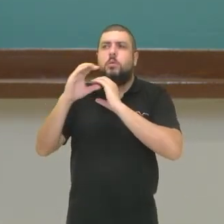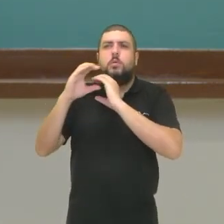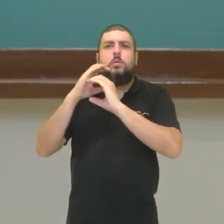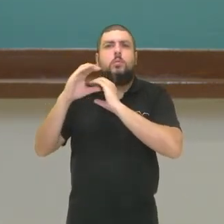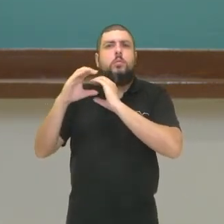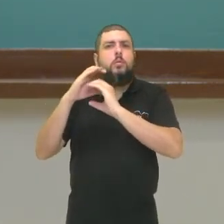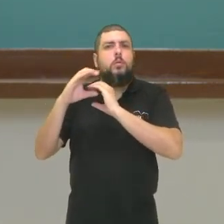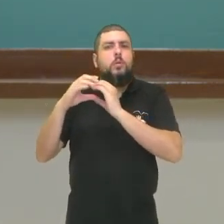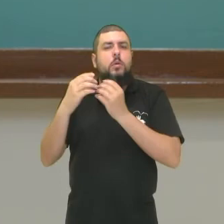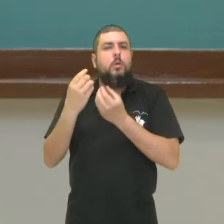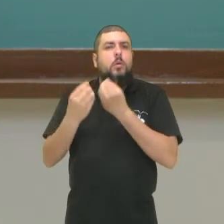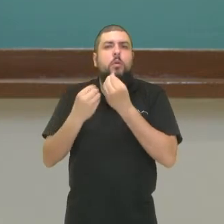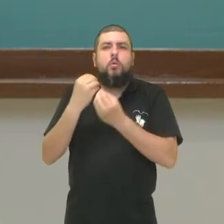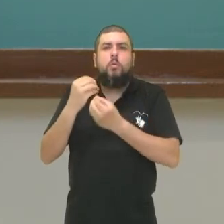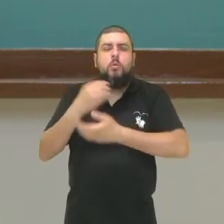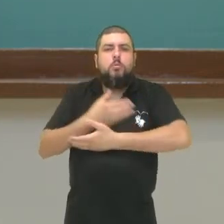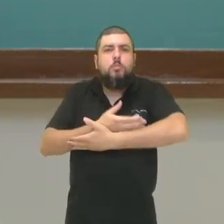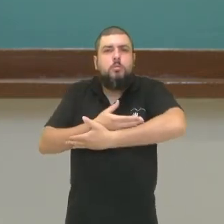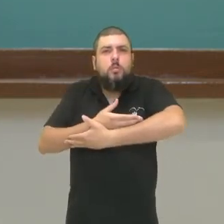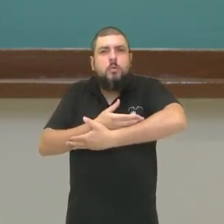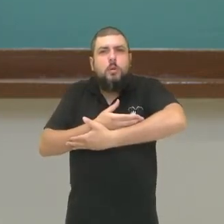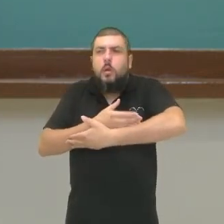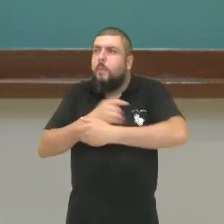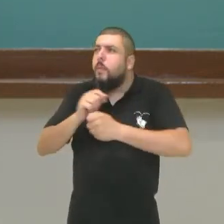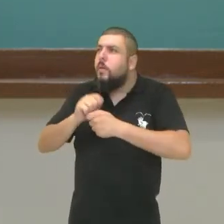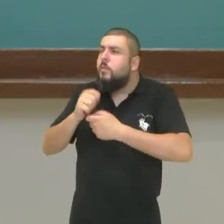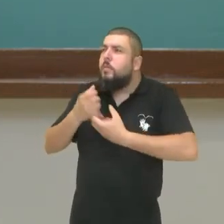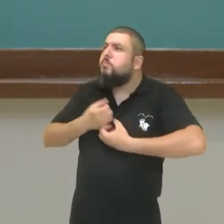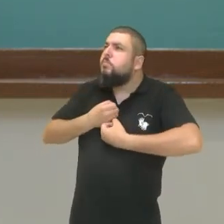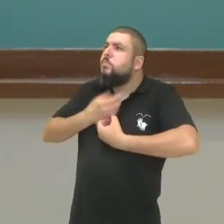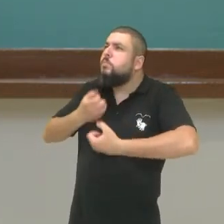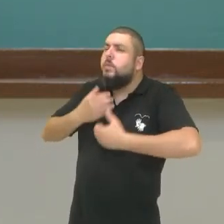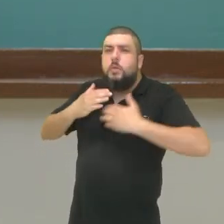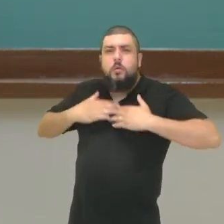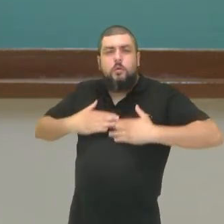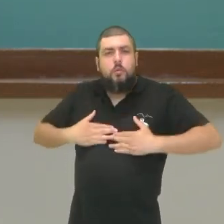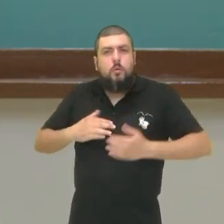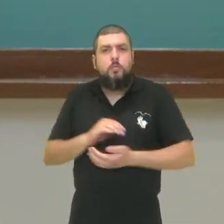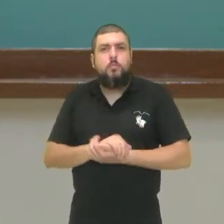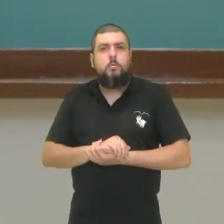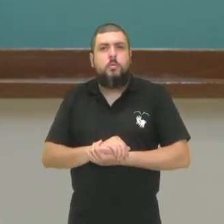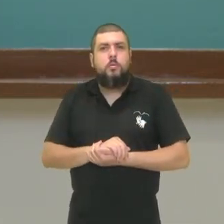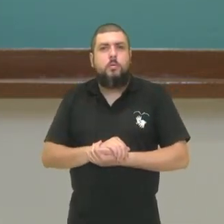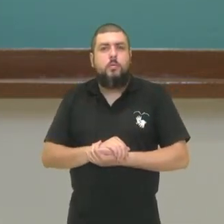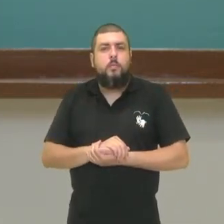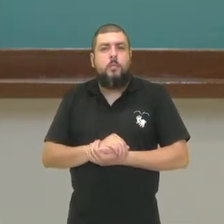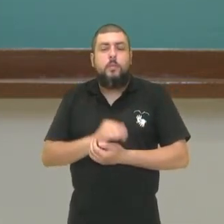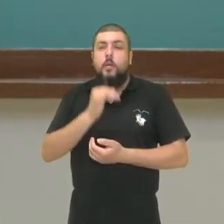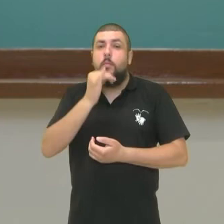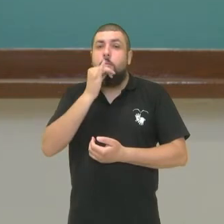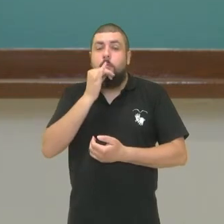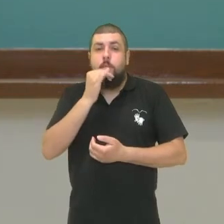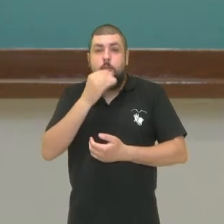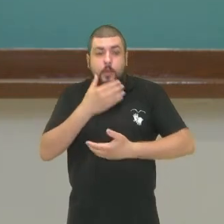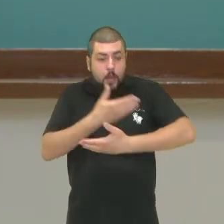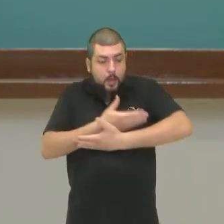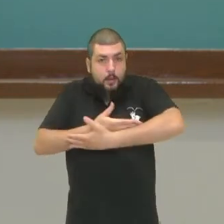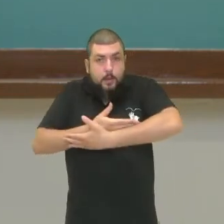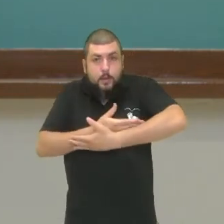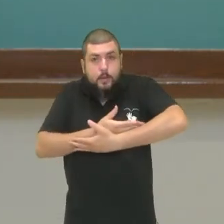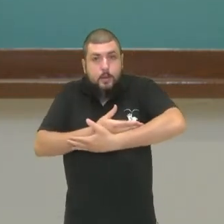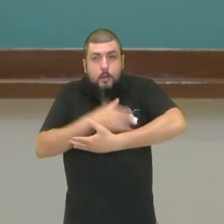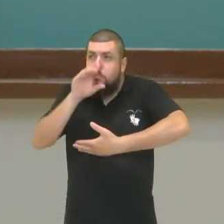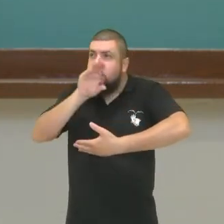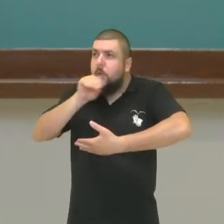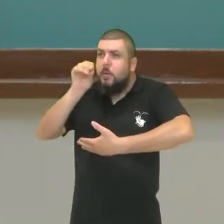mãe ou com o meio? Através de expressões corporais, né? Você já sabe, a criança, mesmo sem ela falar, a forma como ela